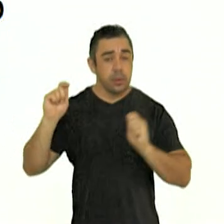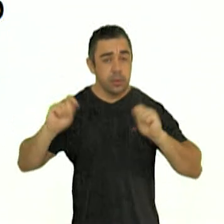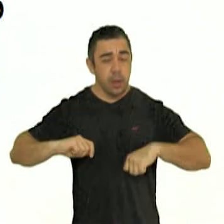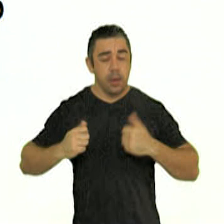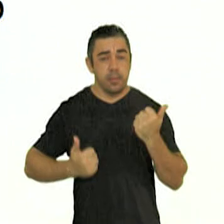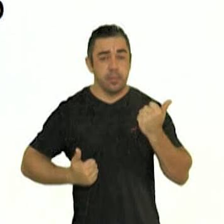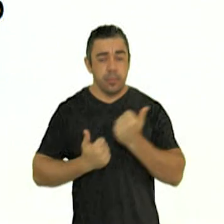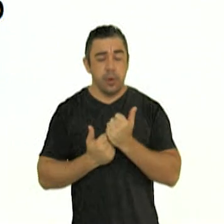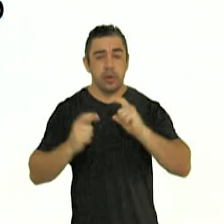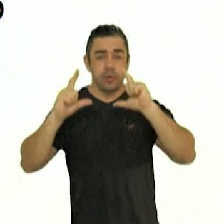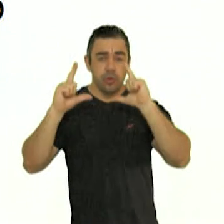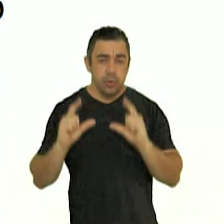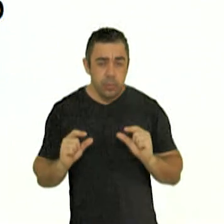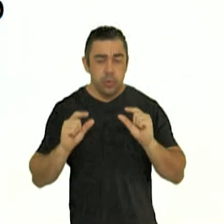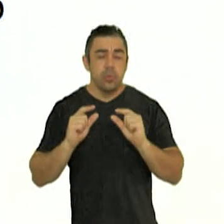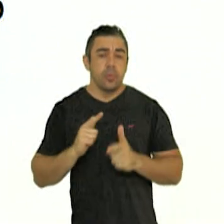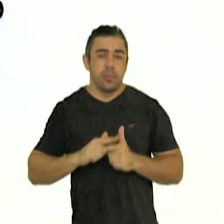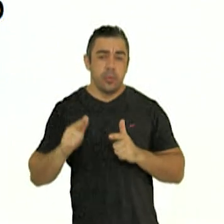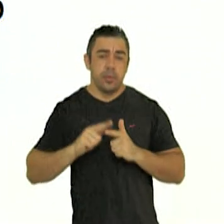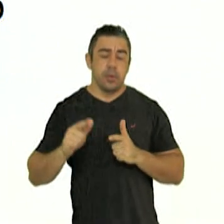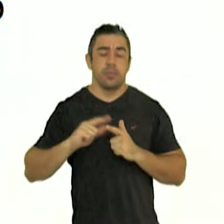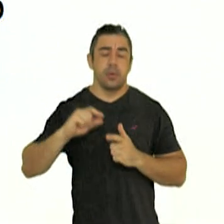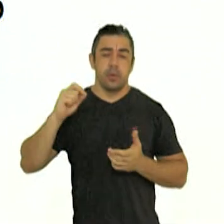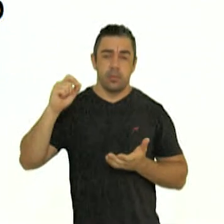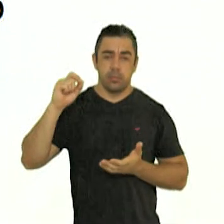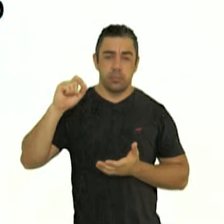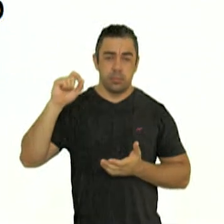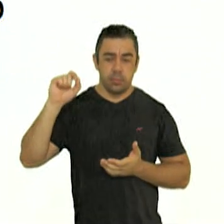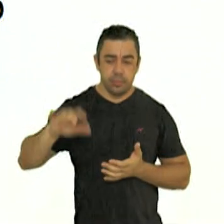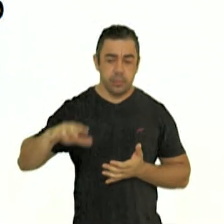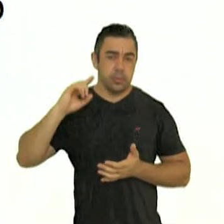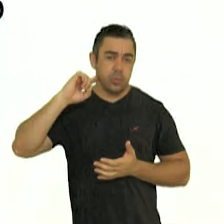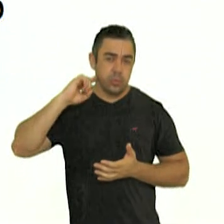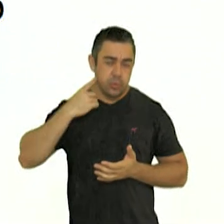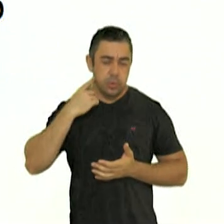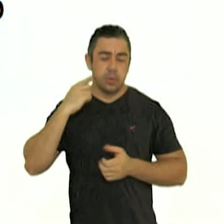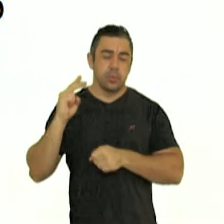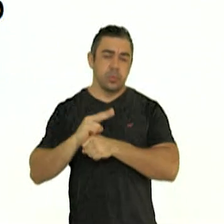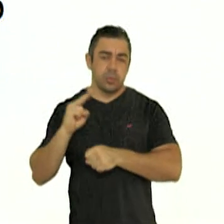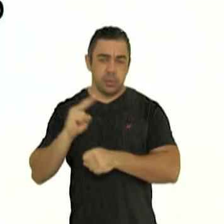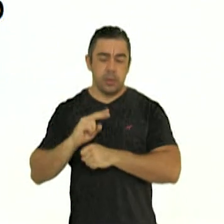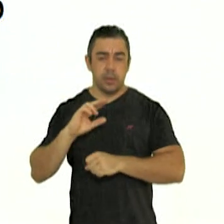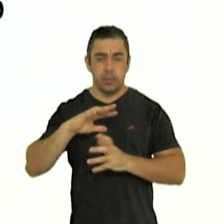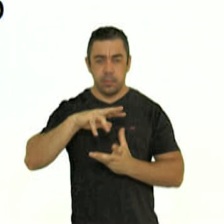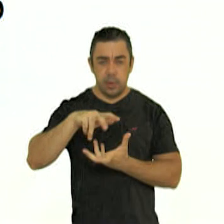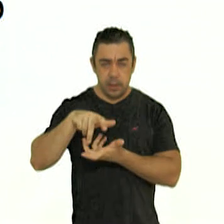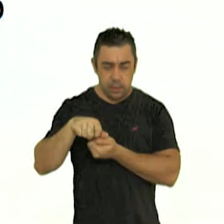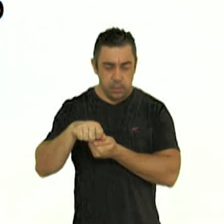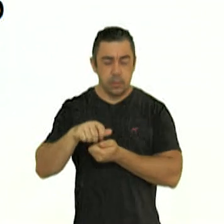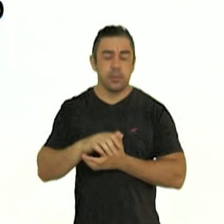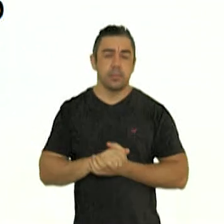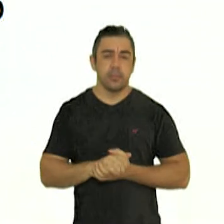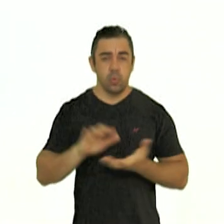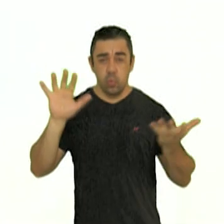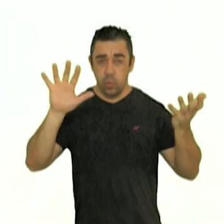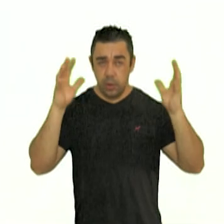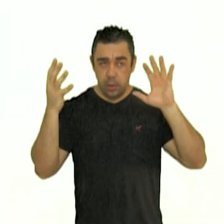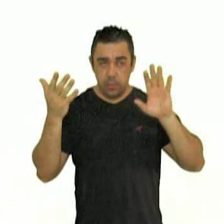um pacto de preservação e conservação aí da terra, da sustentabilidade em relação ao clima.